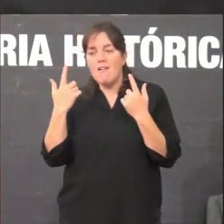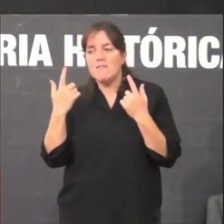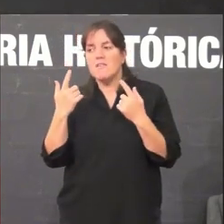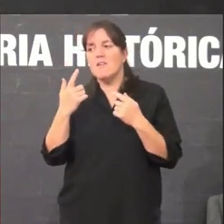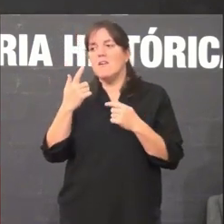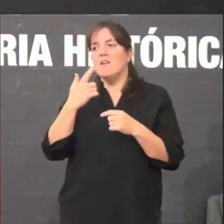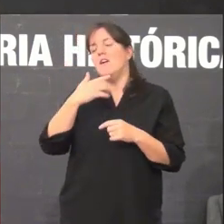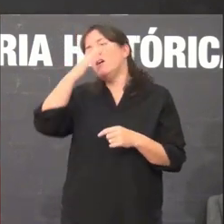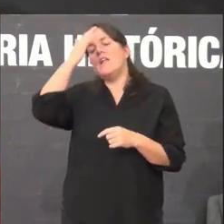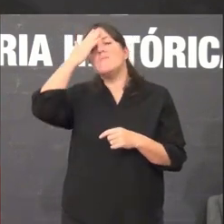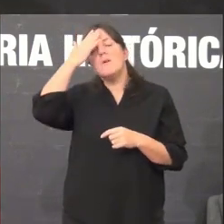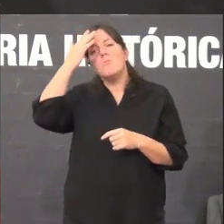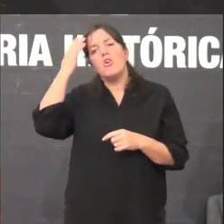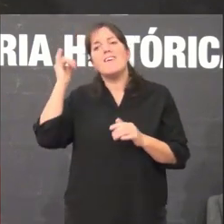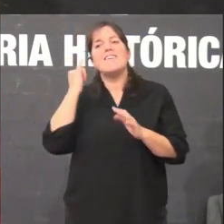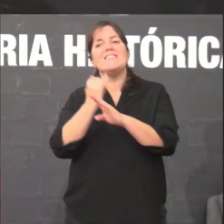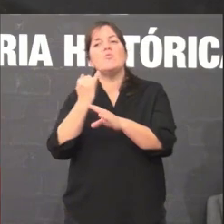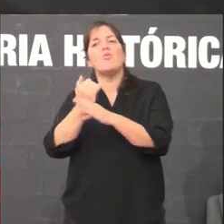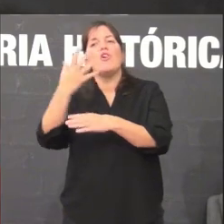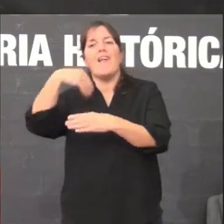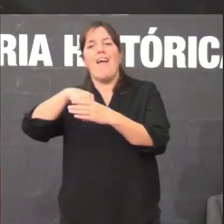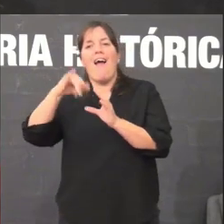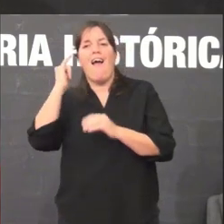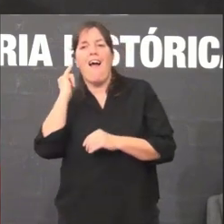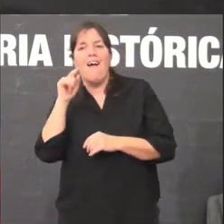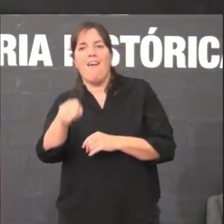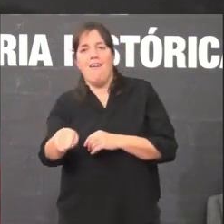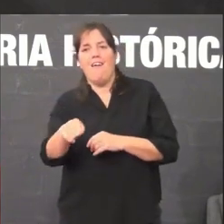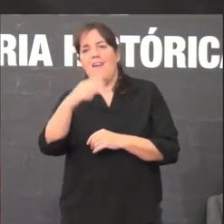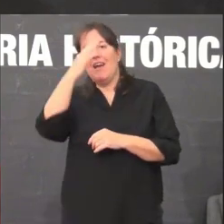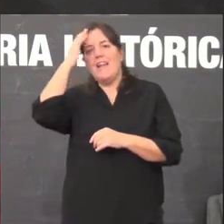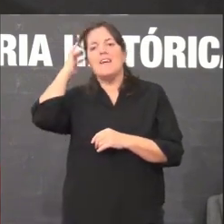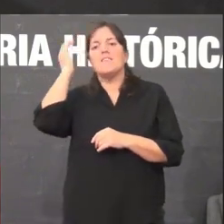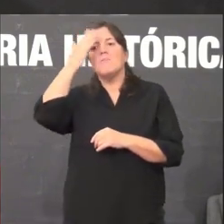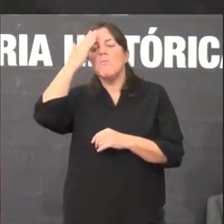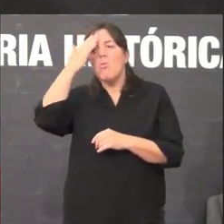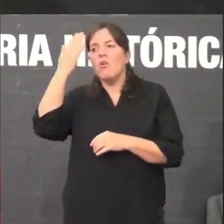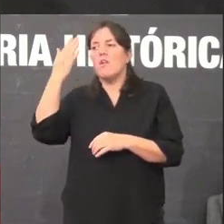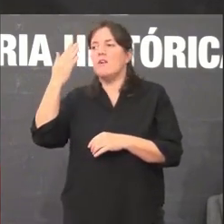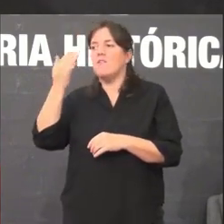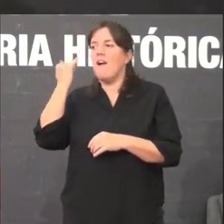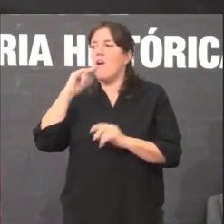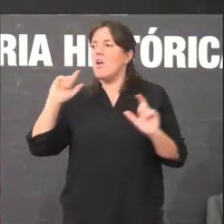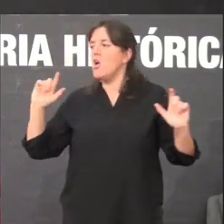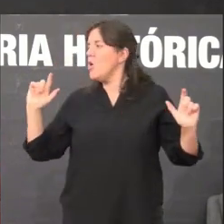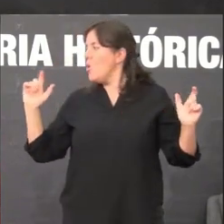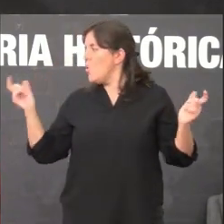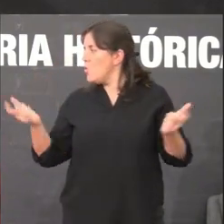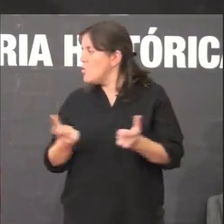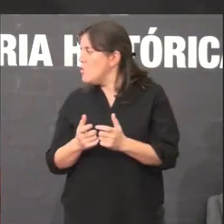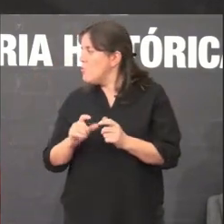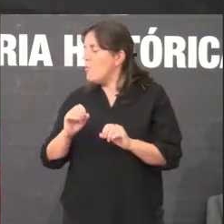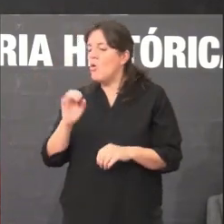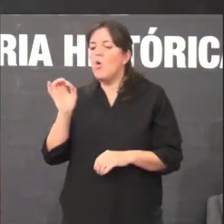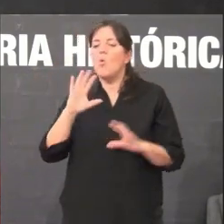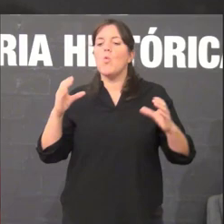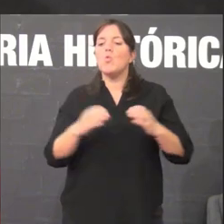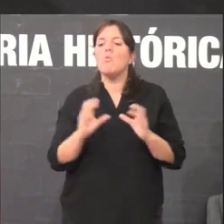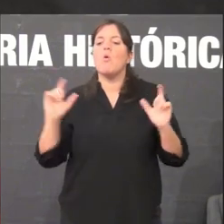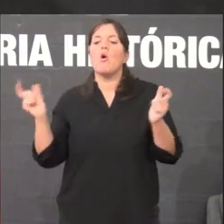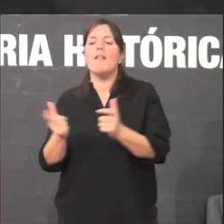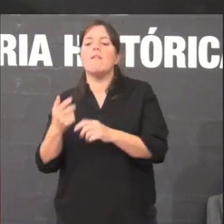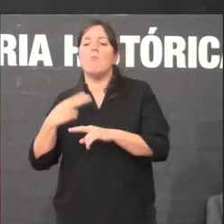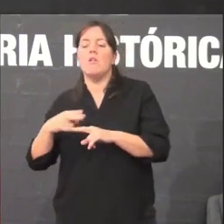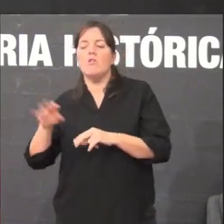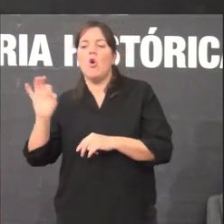memórias institucionalizadas, as memórias que um grupo, que é o grupo ou o partido político, ou é a elite